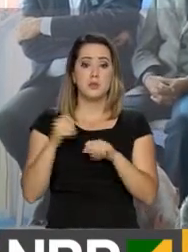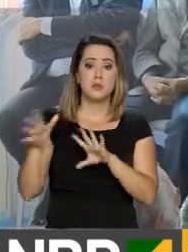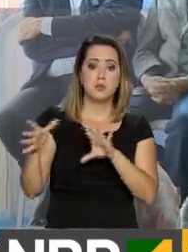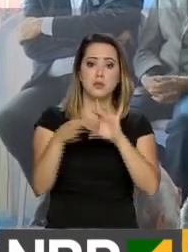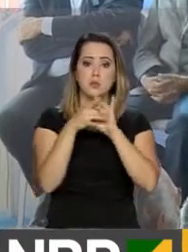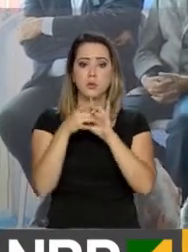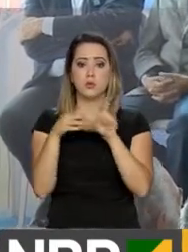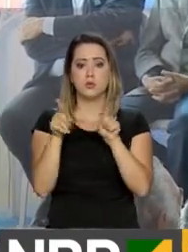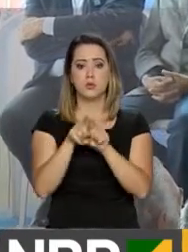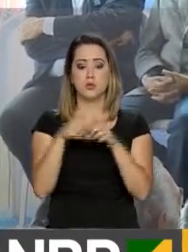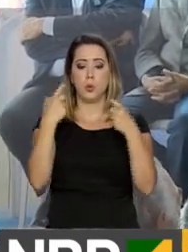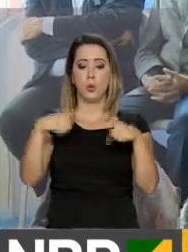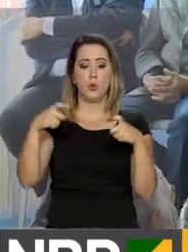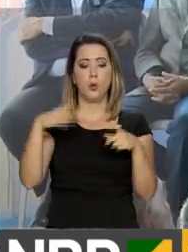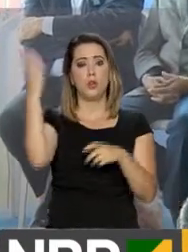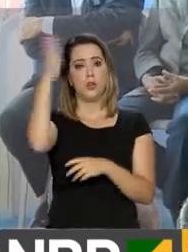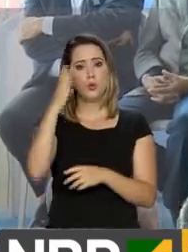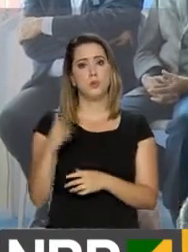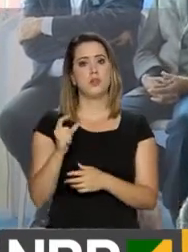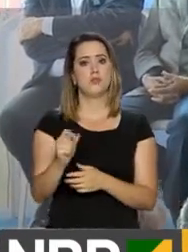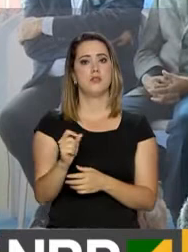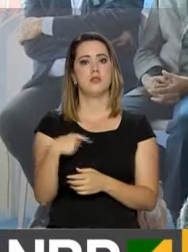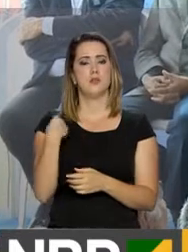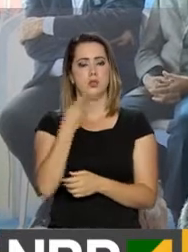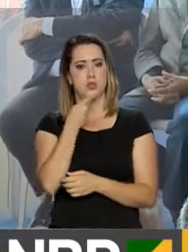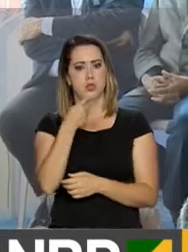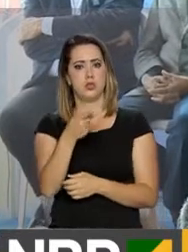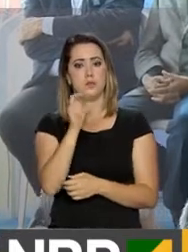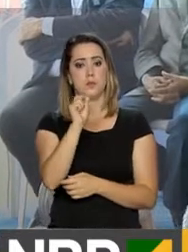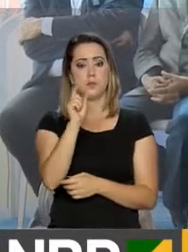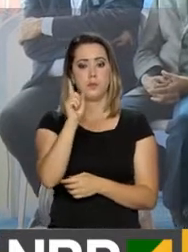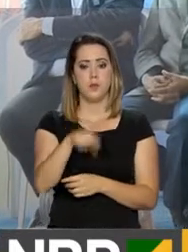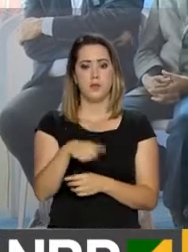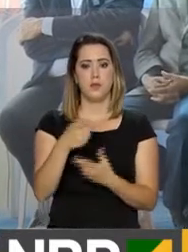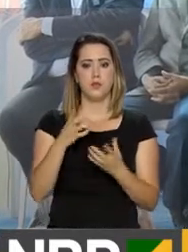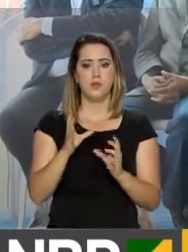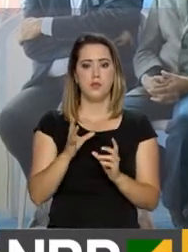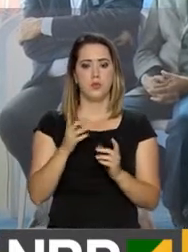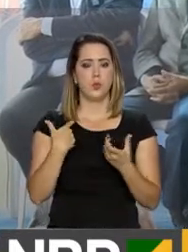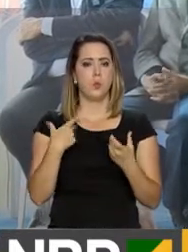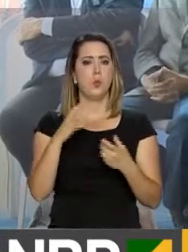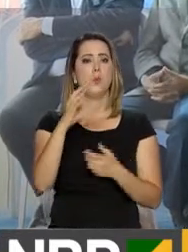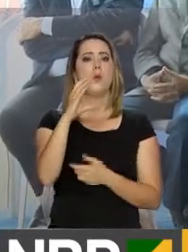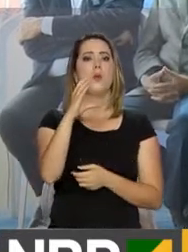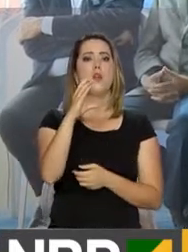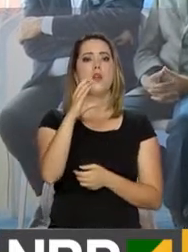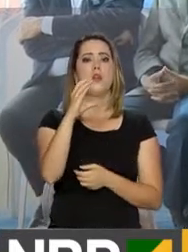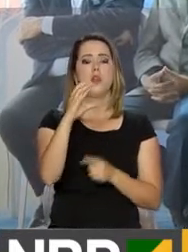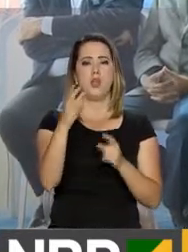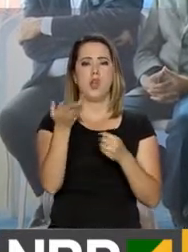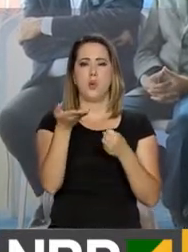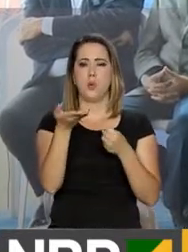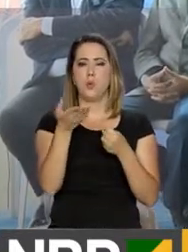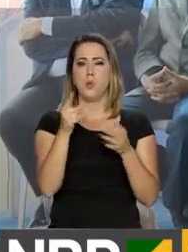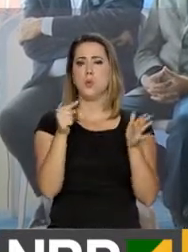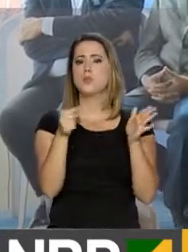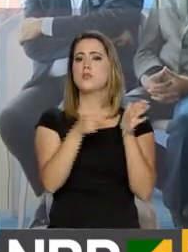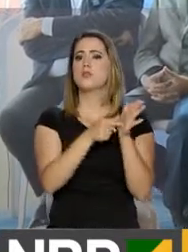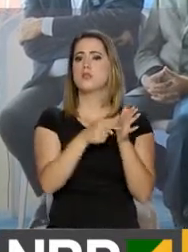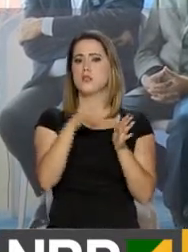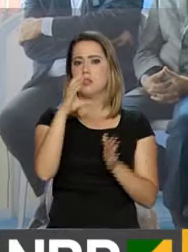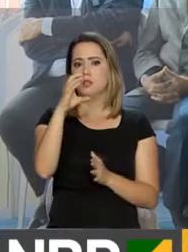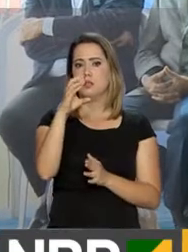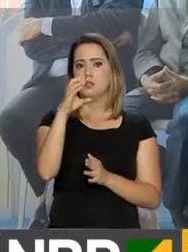encontrar um ambiente no Brasil que a gente tem chamado de centro. Não é o centro, eu não sou nem de direita nem de esquerda, eu não tenho